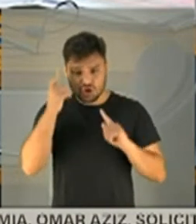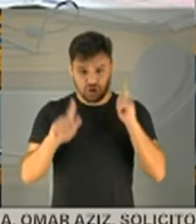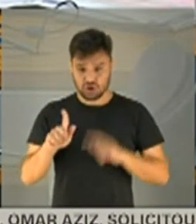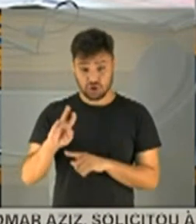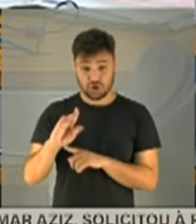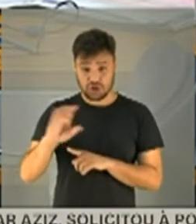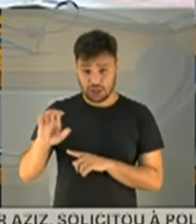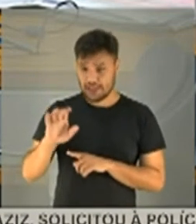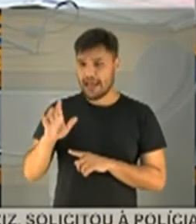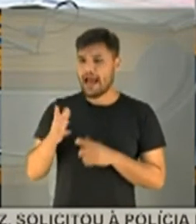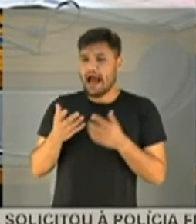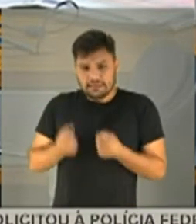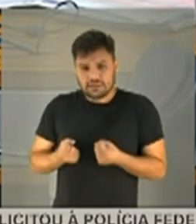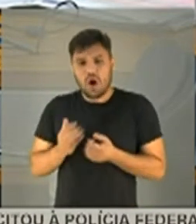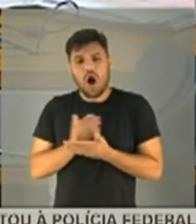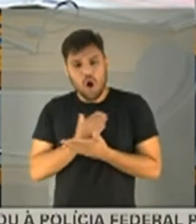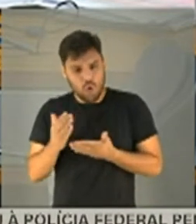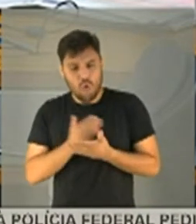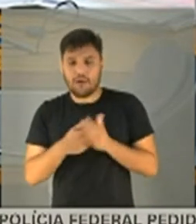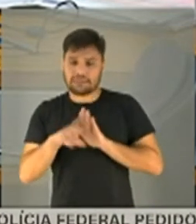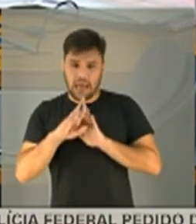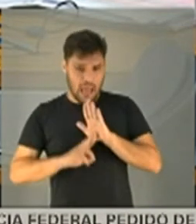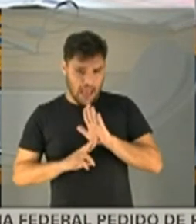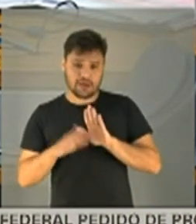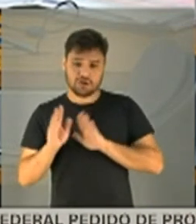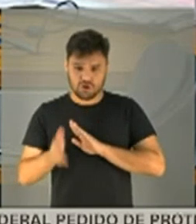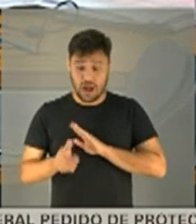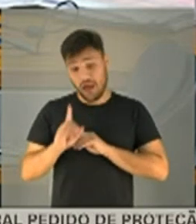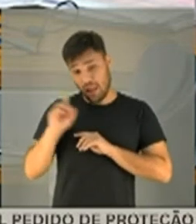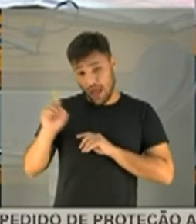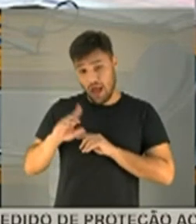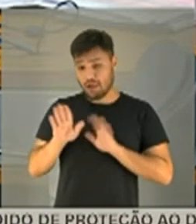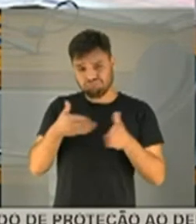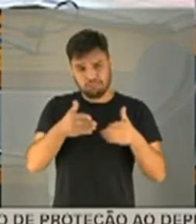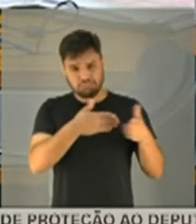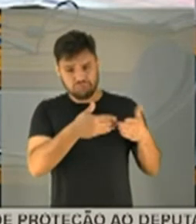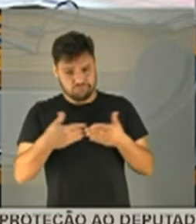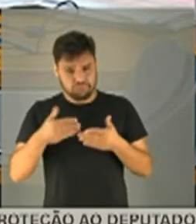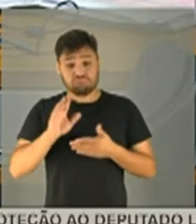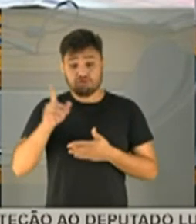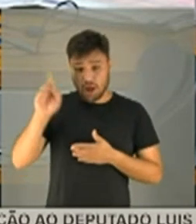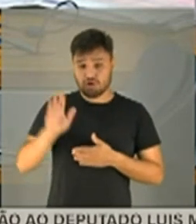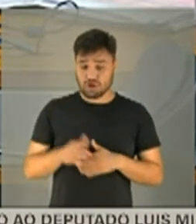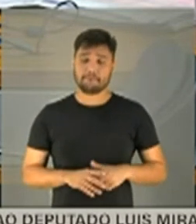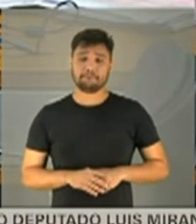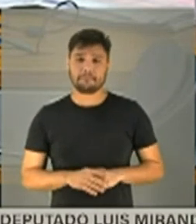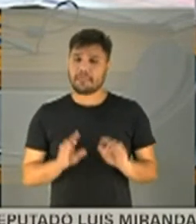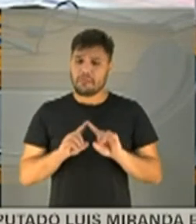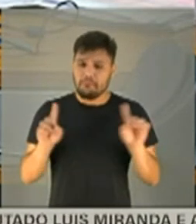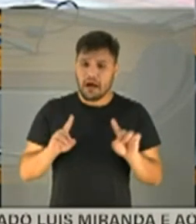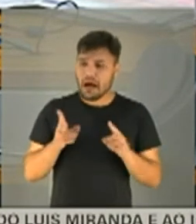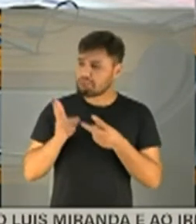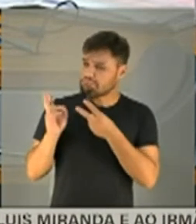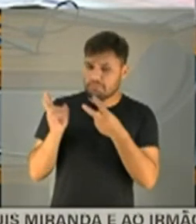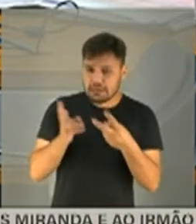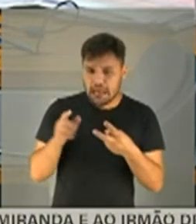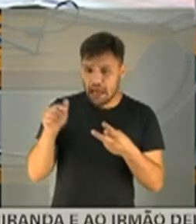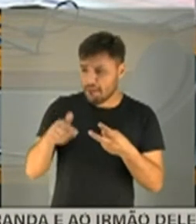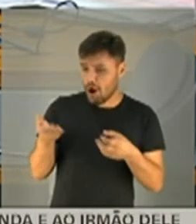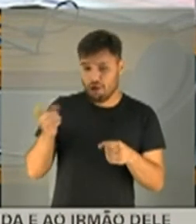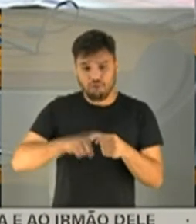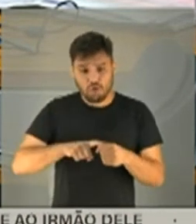medidas defendidas por alguns especialistas, incluindo o lockdown. Mas se vê as voltas com este grave